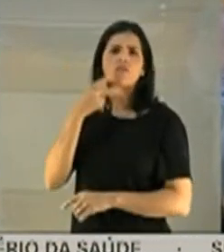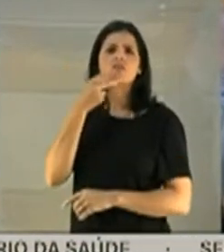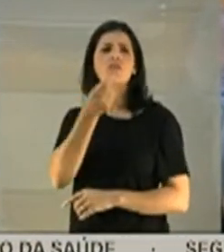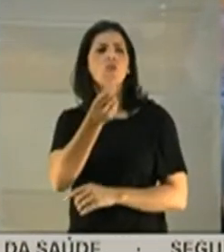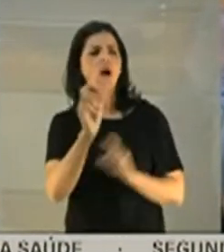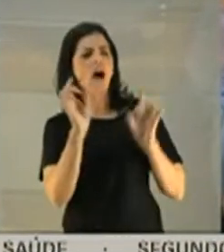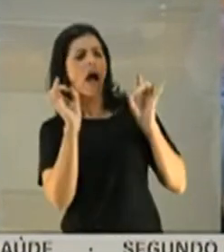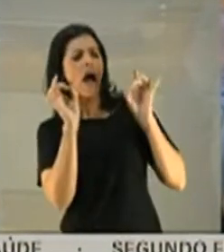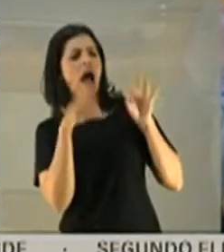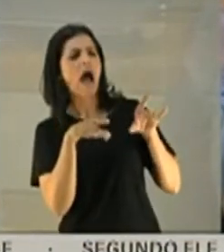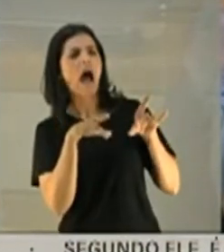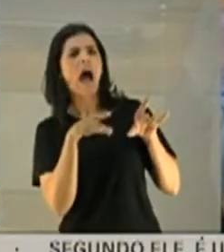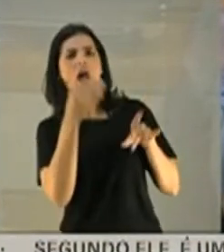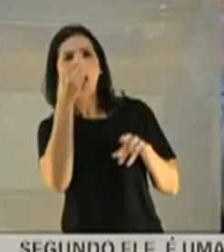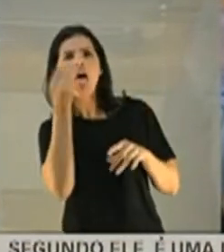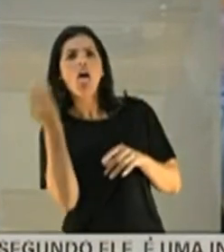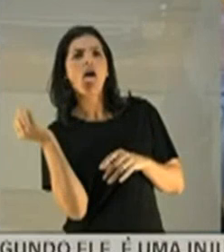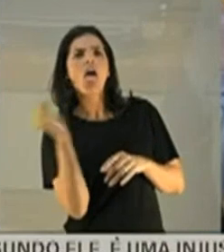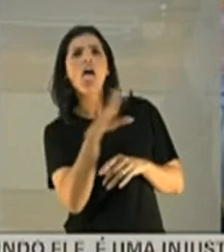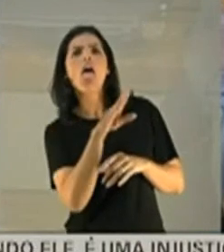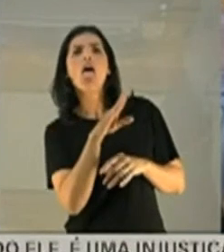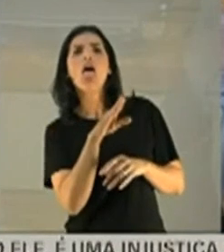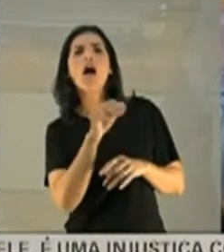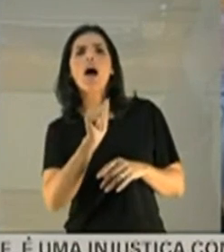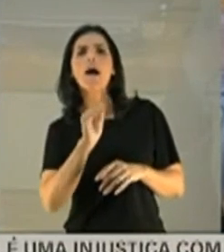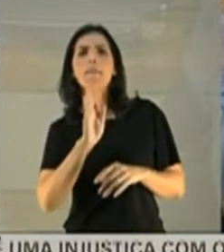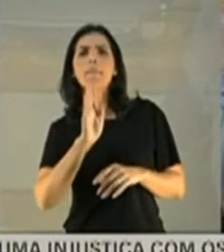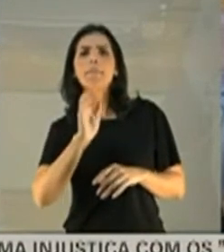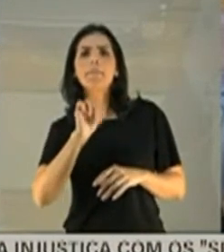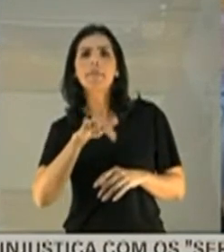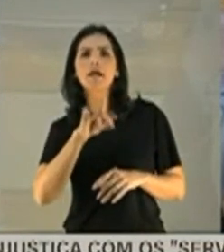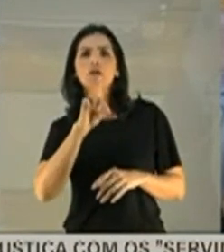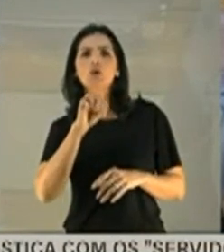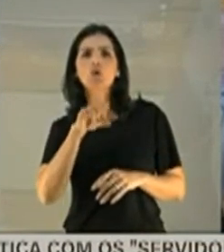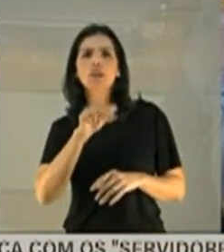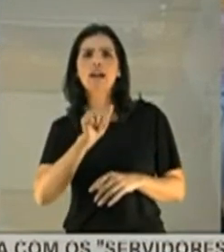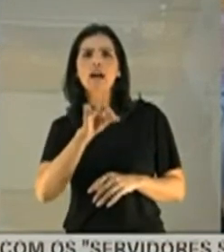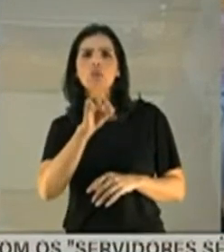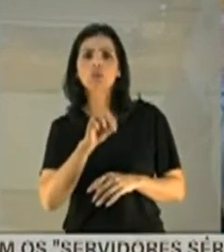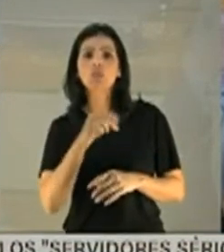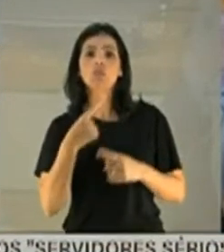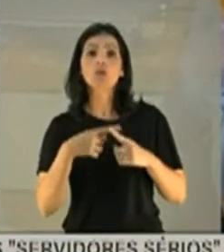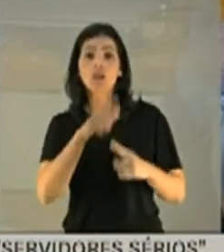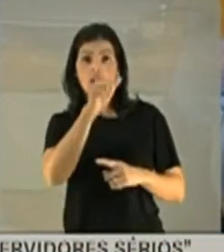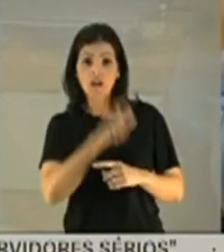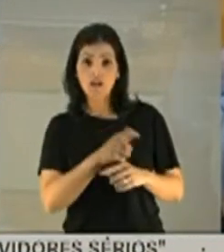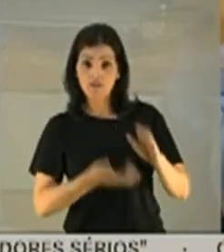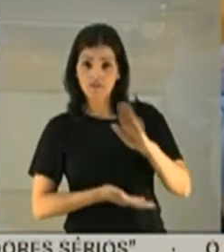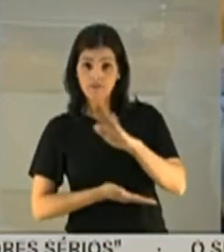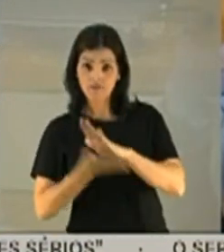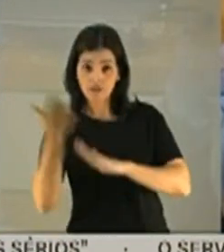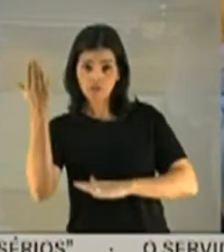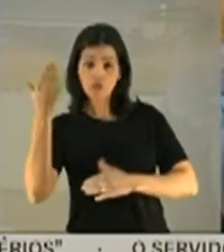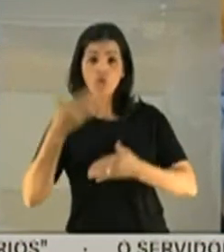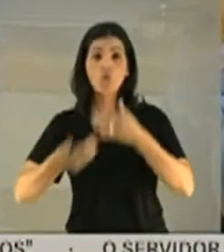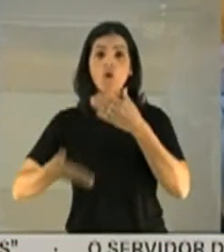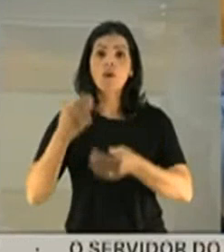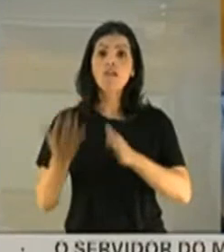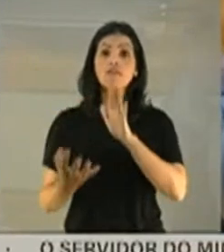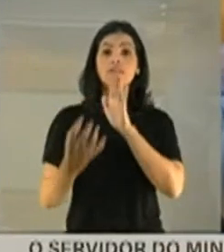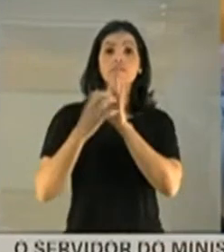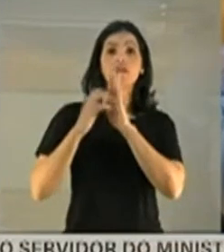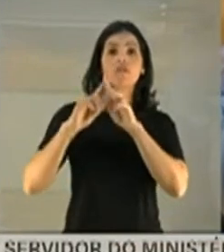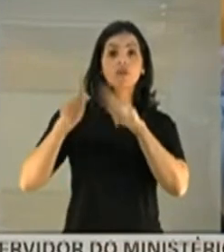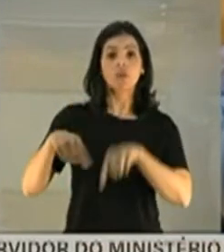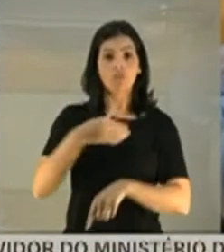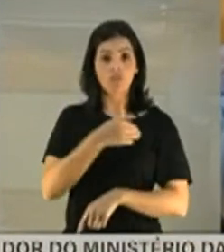com abandonado? Ele teve todos os meios para viajar como qualquer servidor público. O